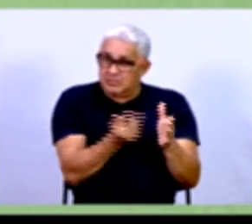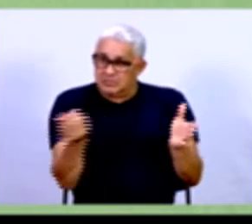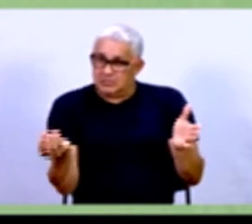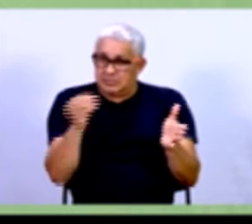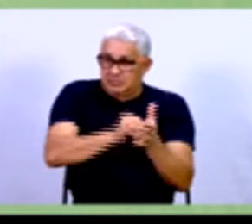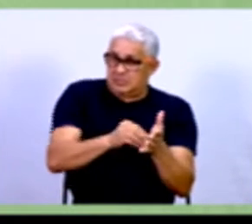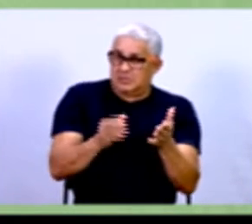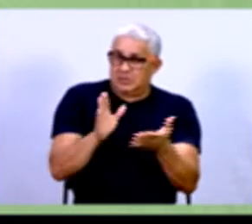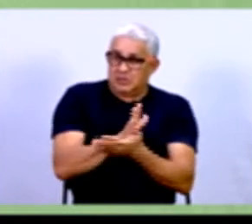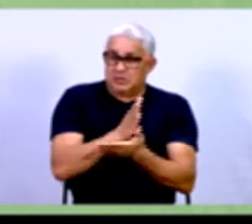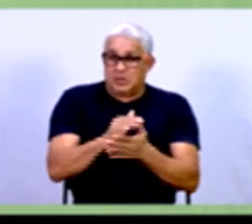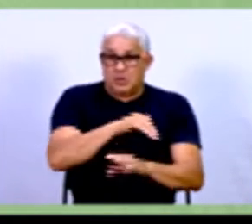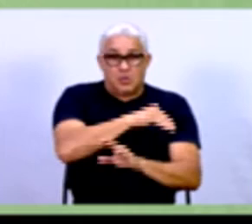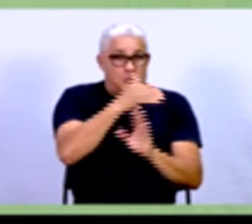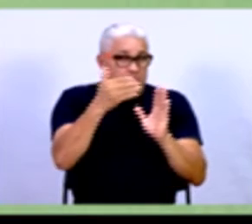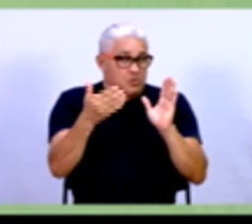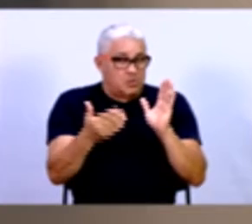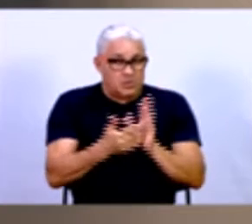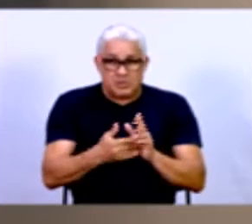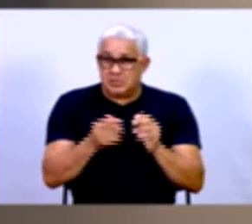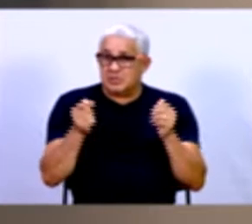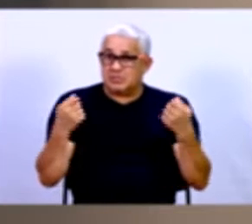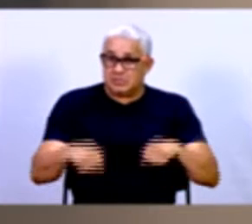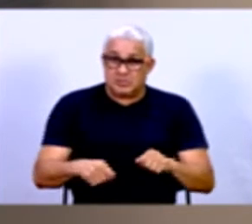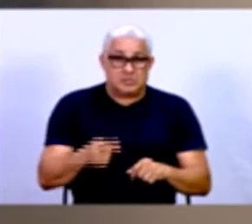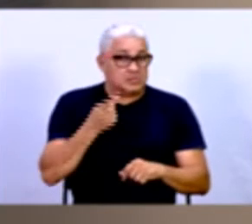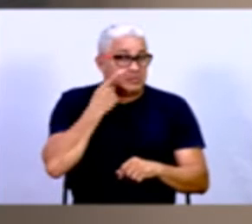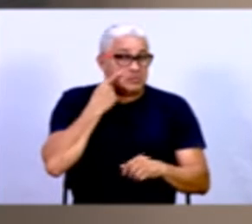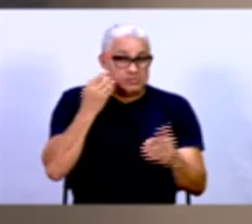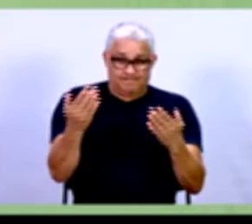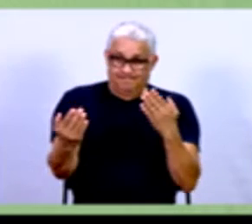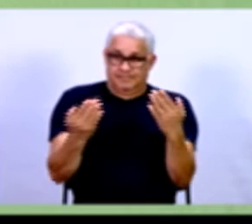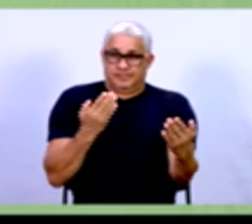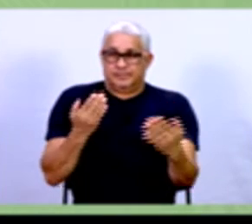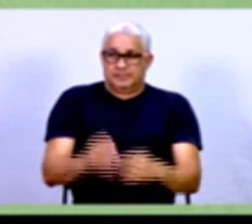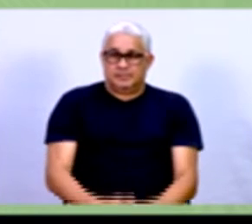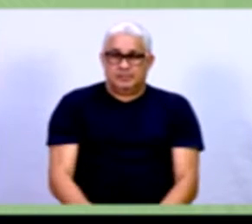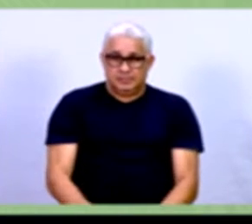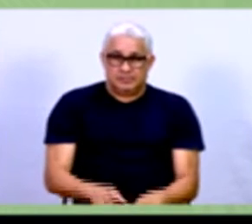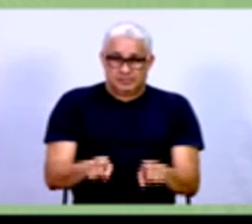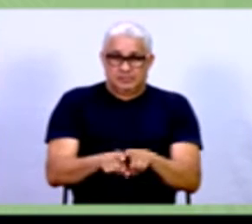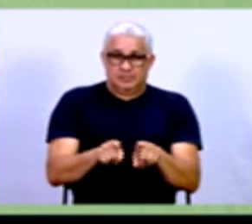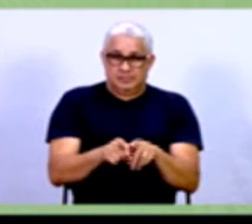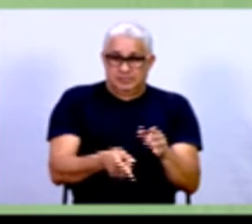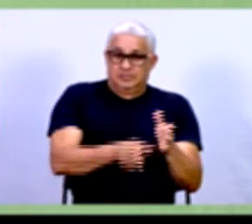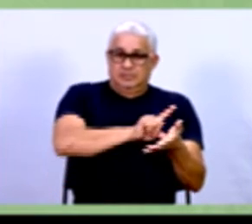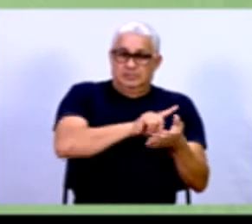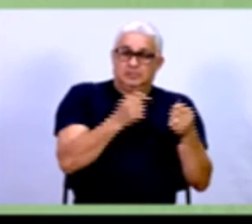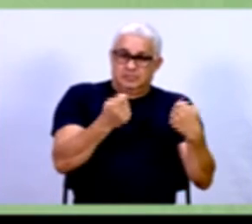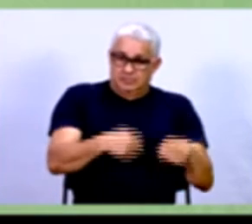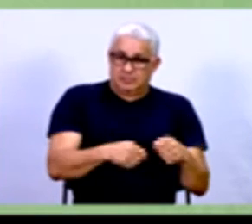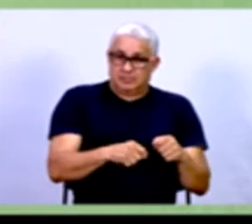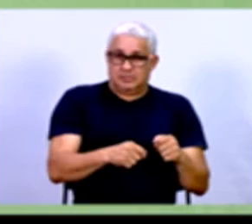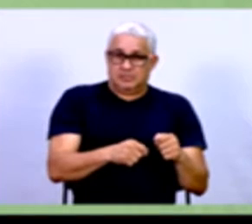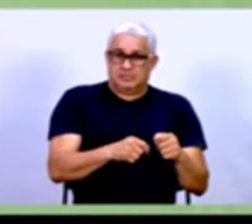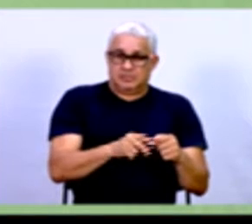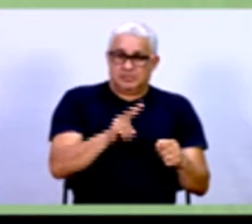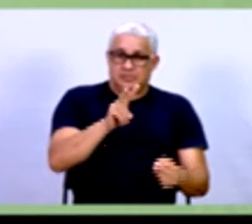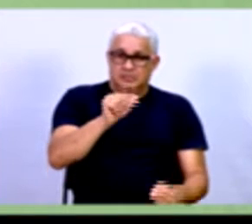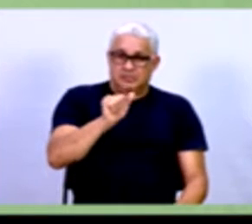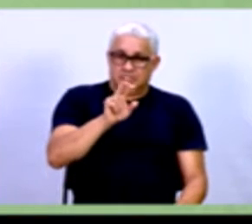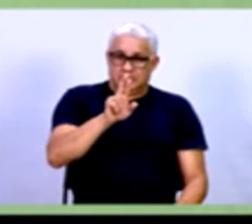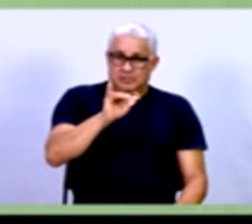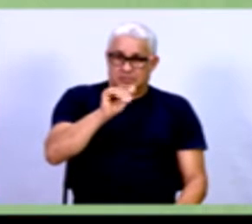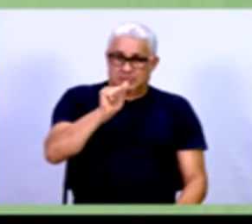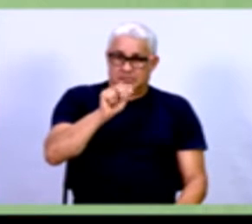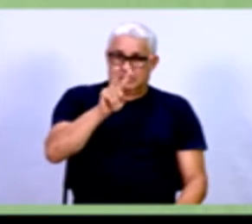tudo, são todos os fatos que têm que ser analisados. Ó, na fase anterior, definimos as variáveis,